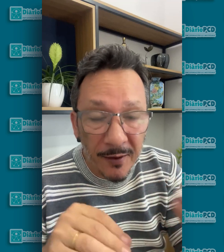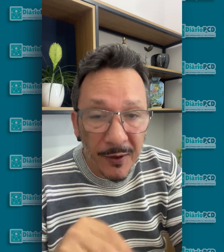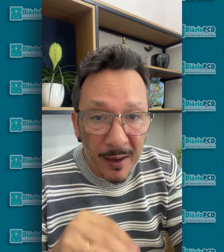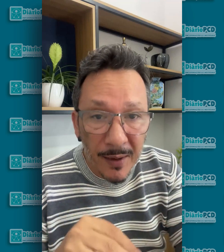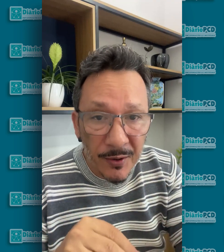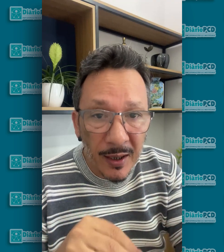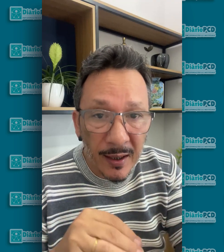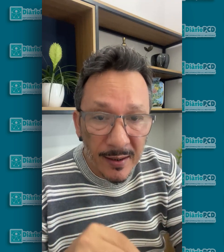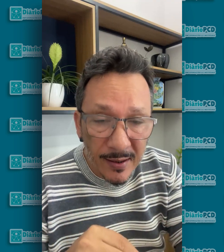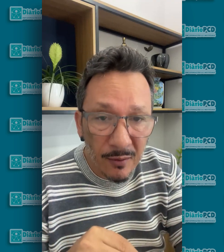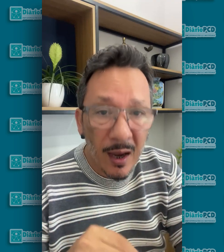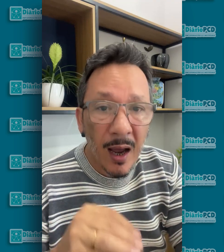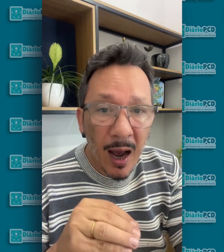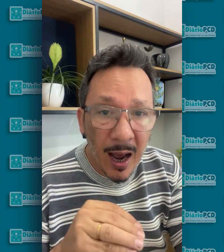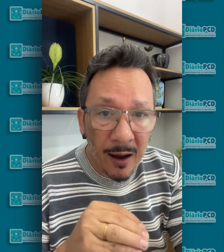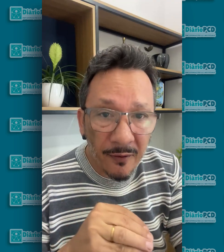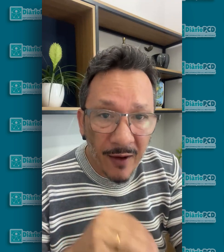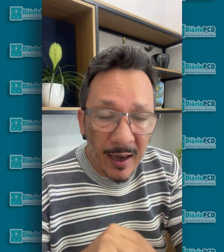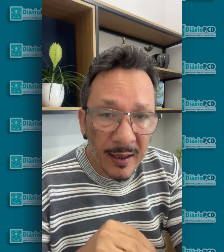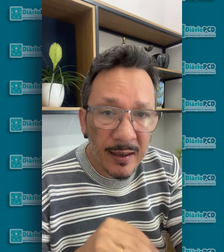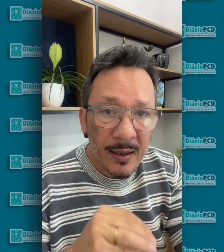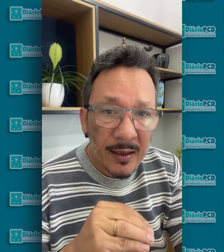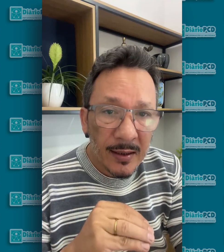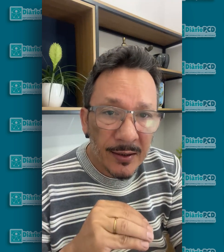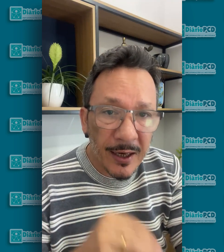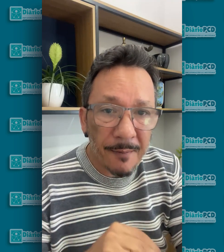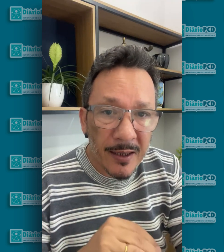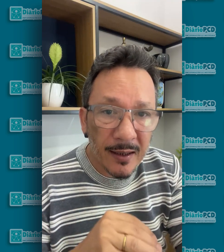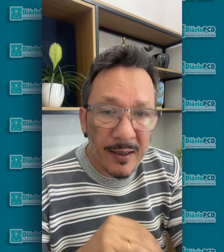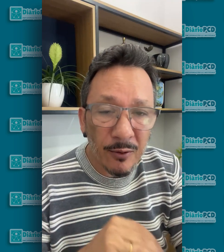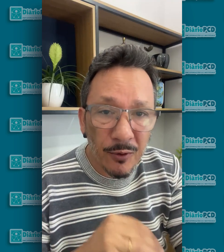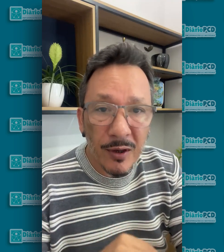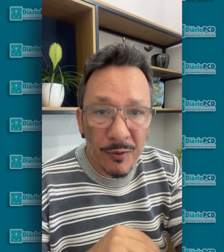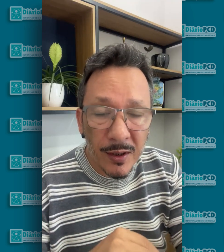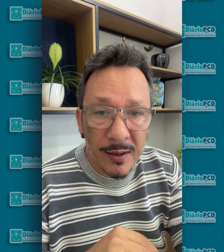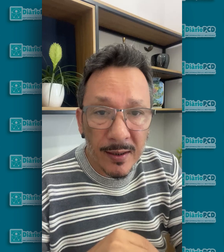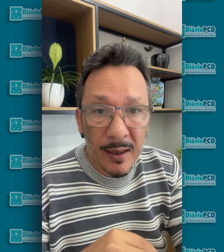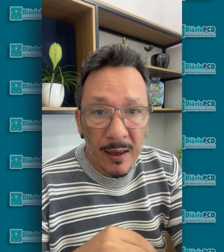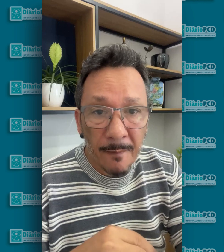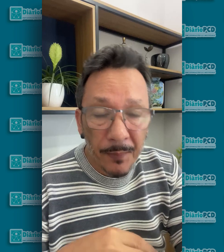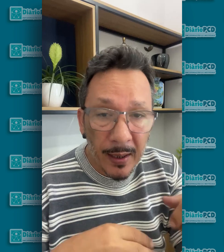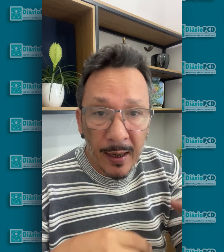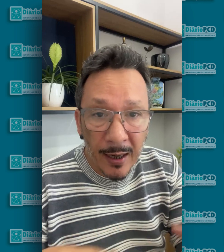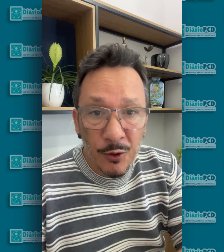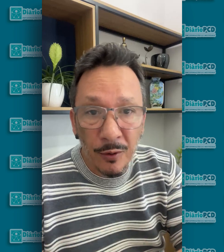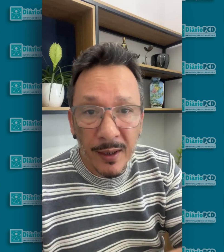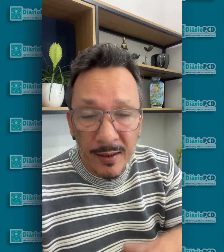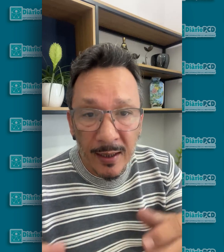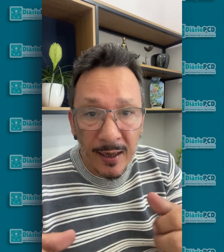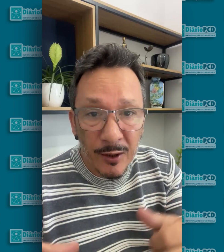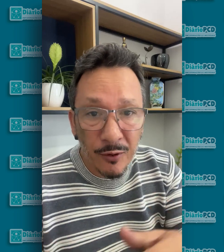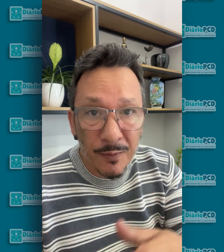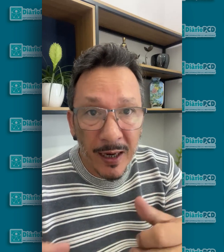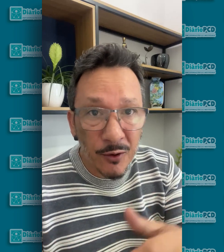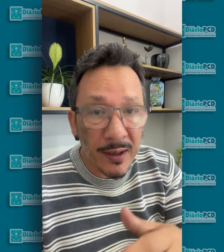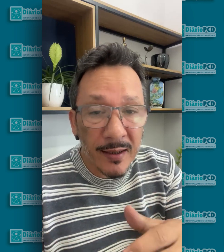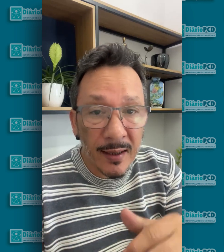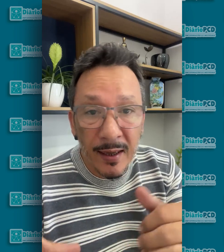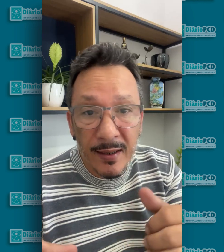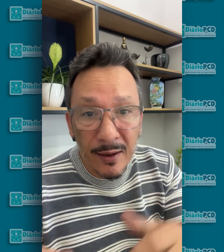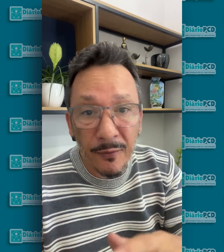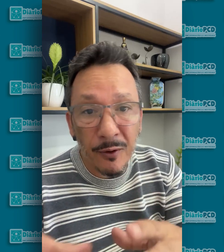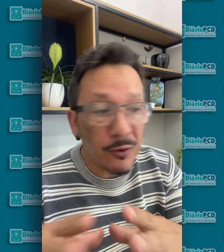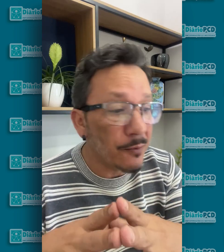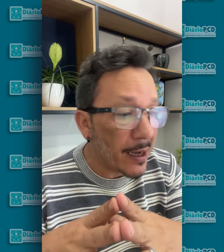Suspendendo especificamente a eleição à vaga de representação dos autistas. As eleições para as